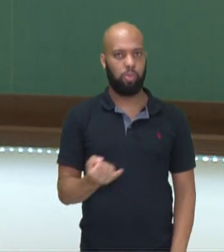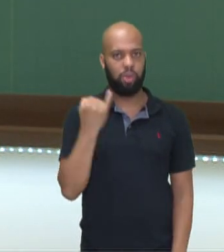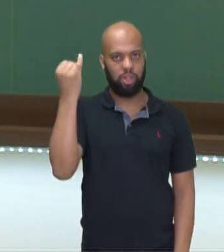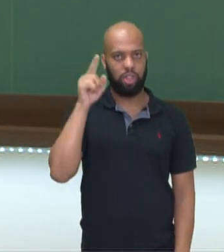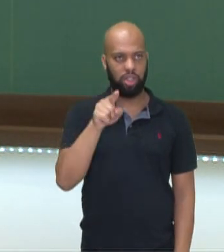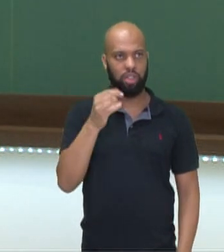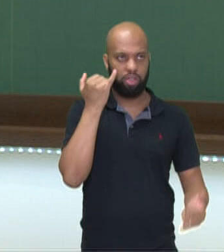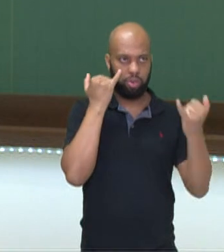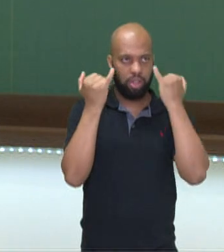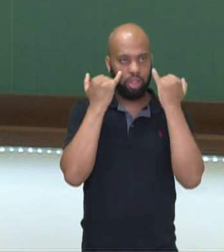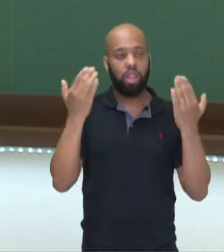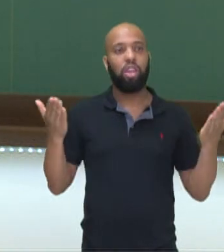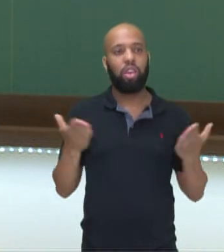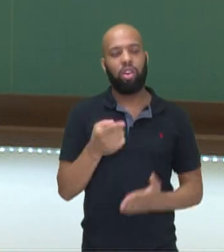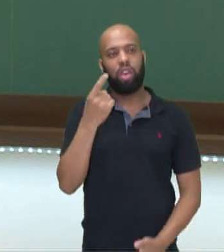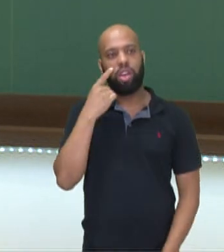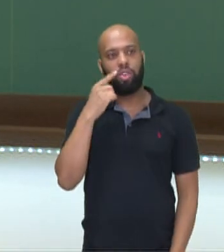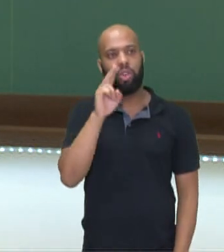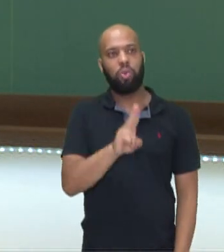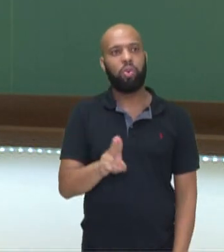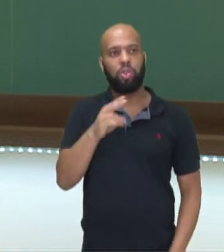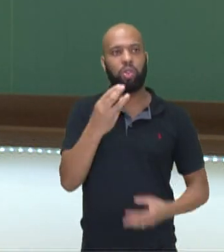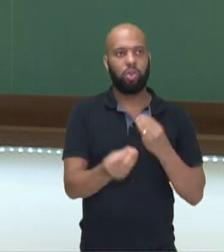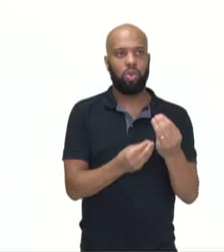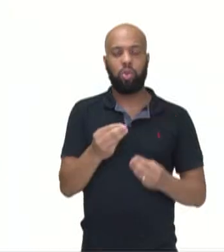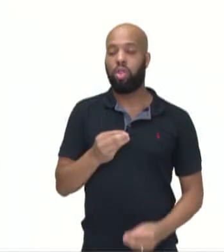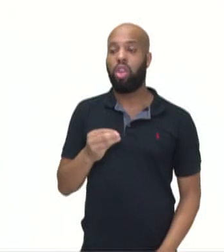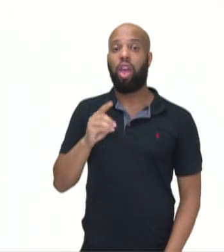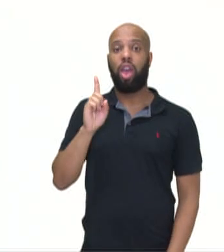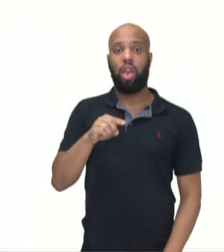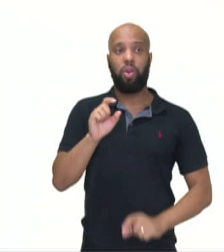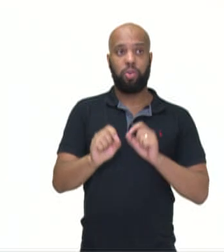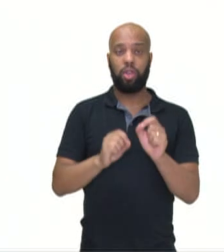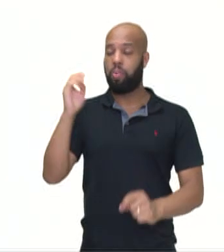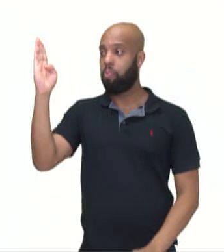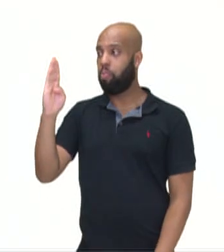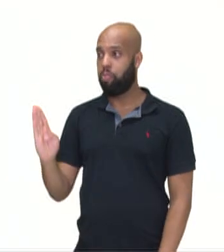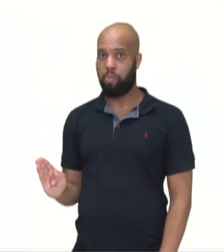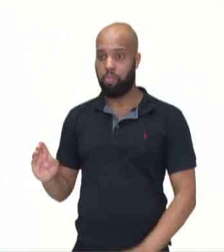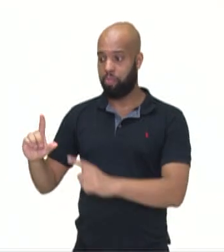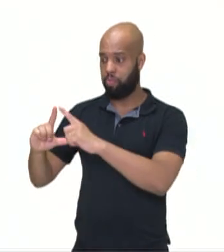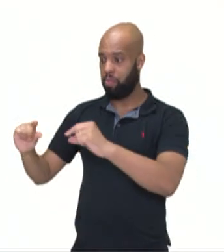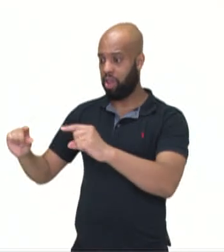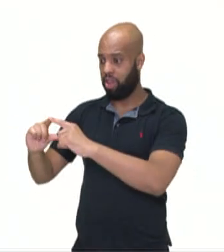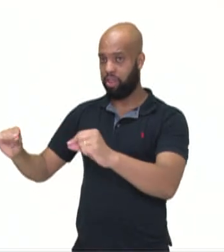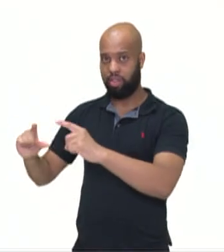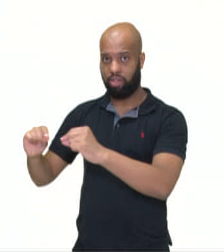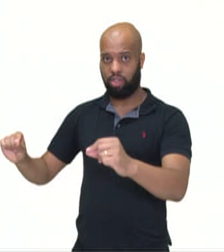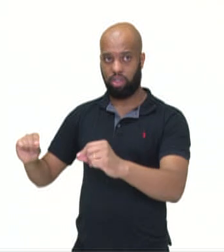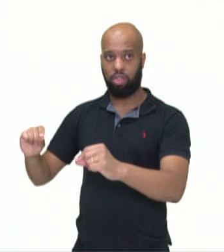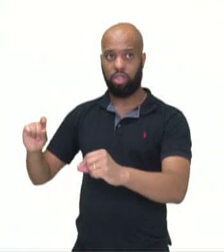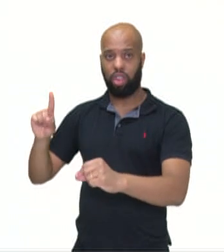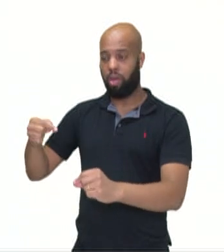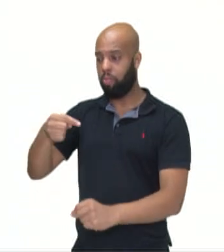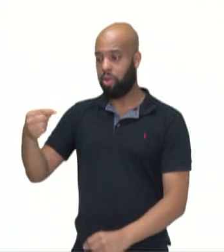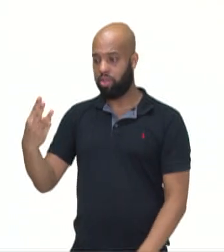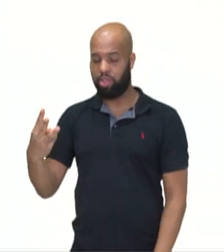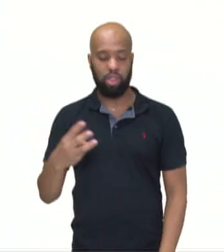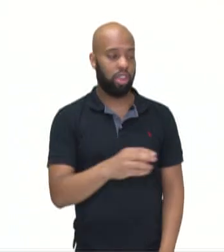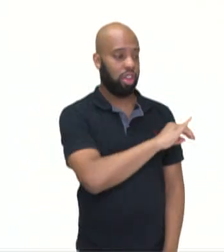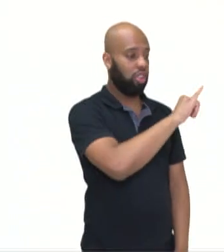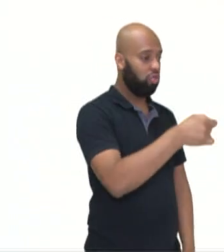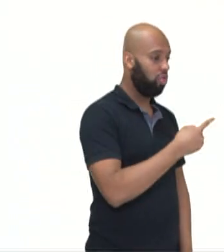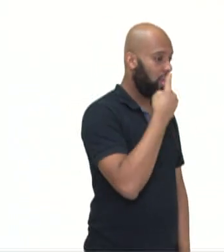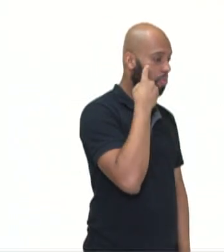informação. Então, vamos ver isso aplicado. Brasília, uma cidade brasileira, está no fuso horário menos 3. Japão está no fuso horário